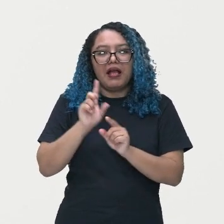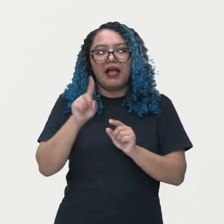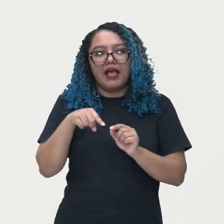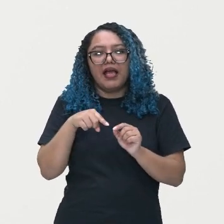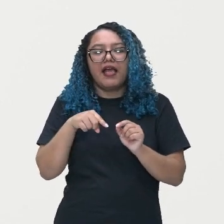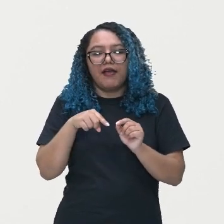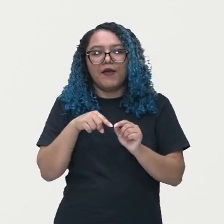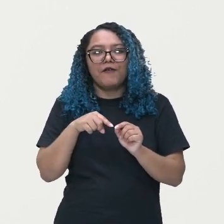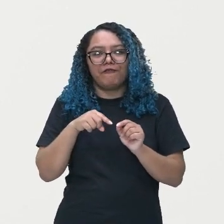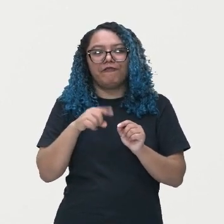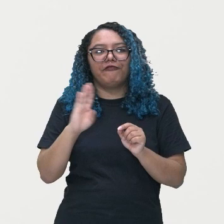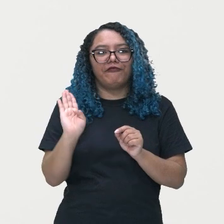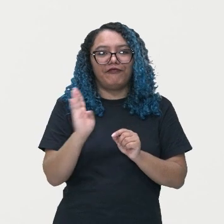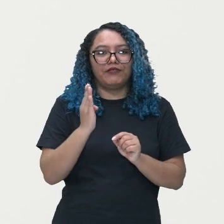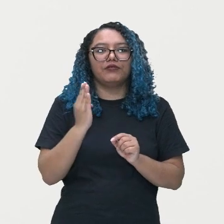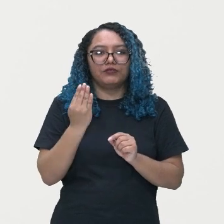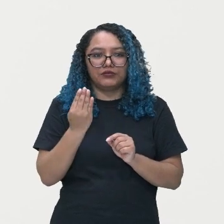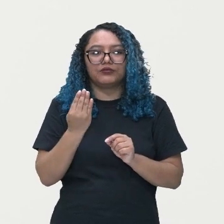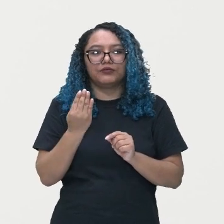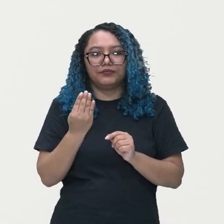falso, certo?